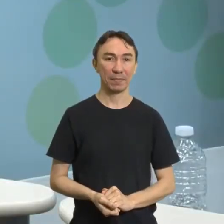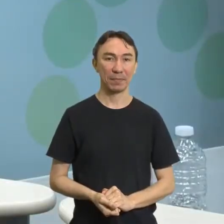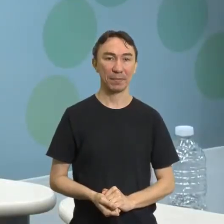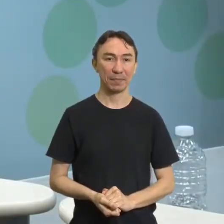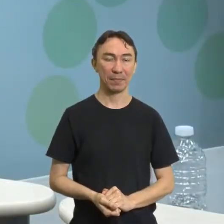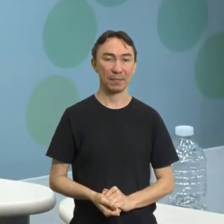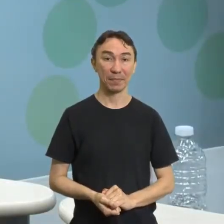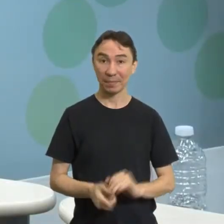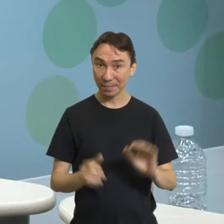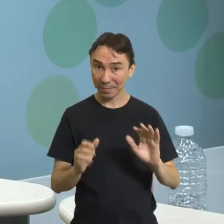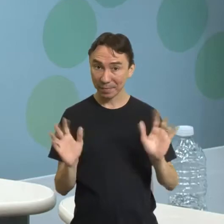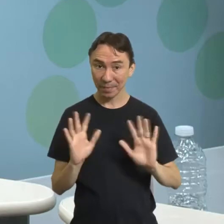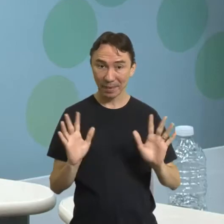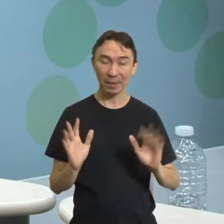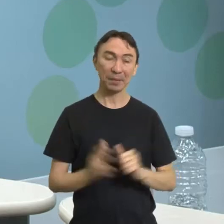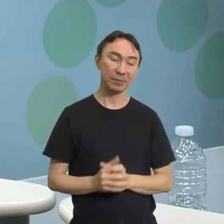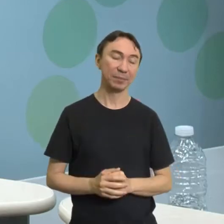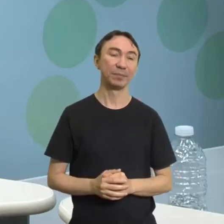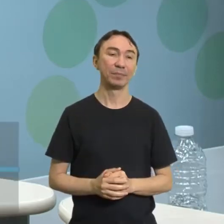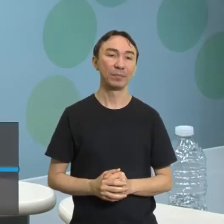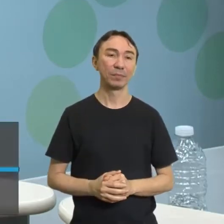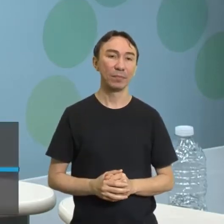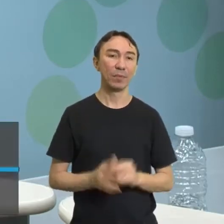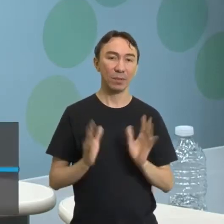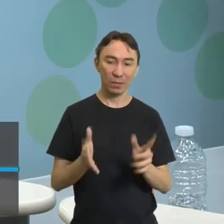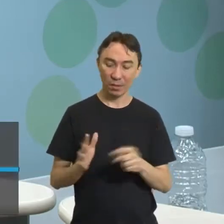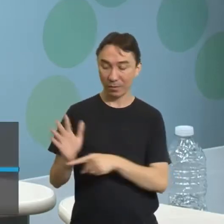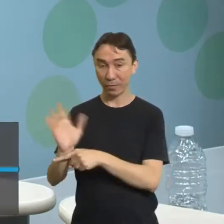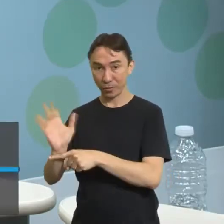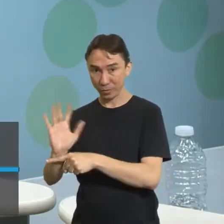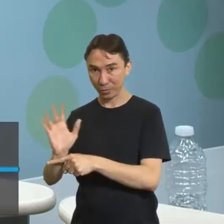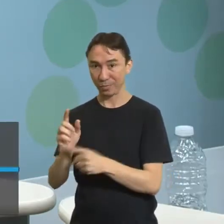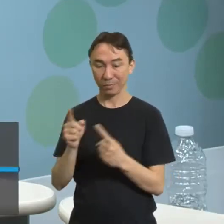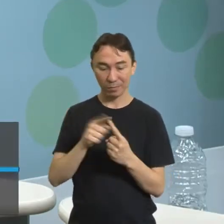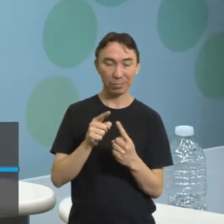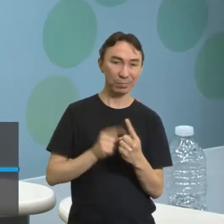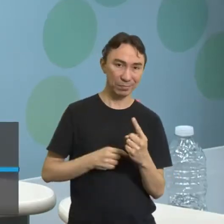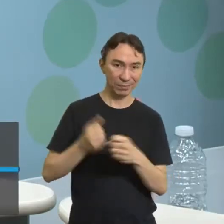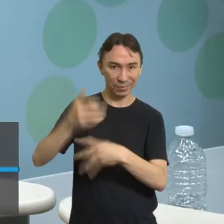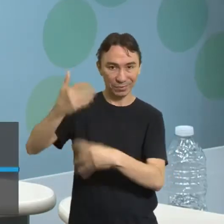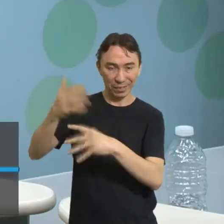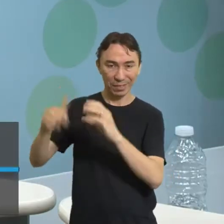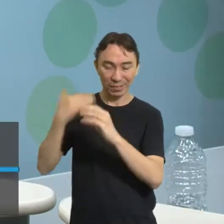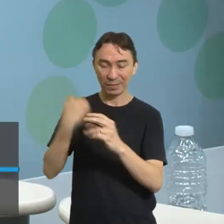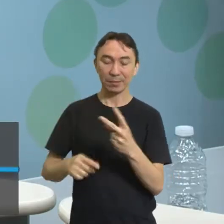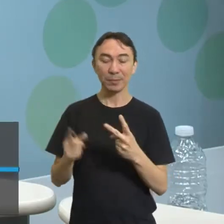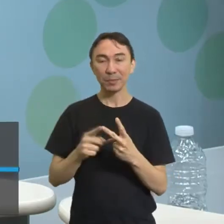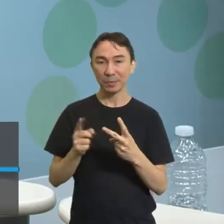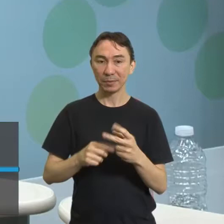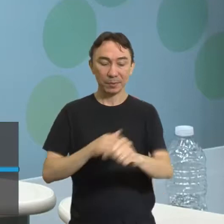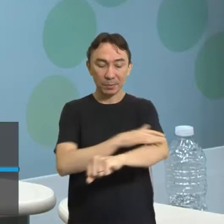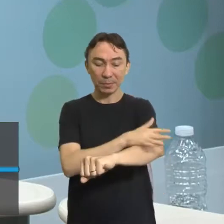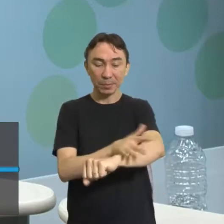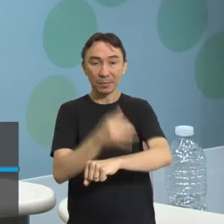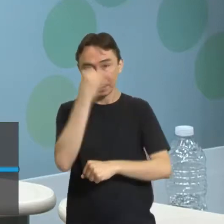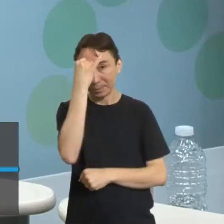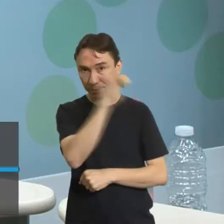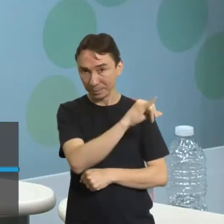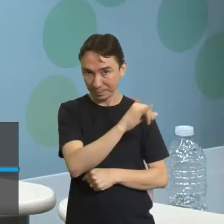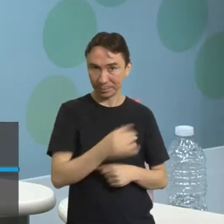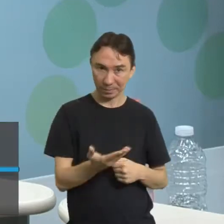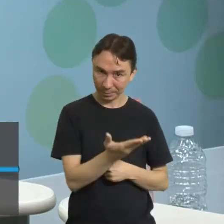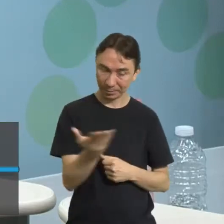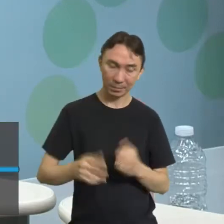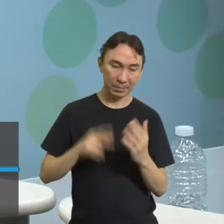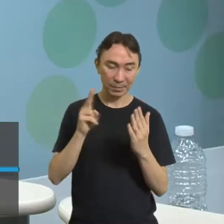Olá, professores! Nós passamos o vídeo do chat e passamos o vídeo da trilha antirracista para vocês assistirem na sequência.